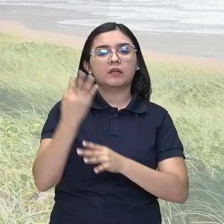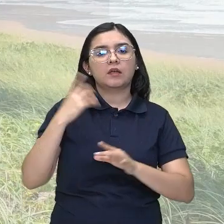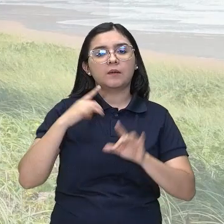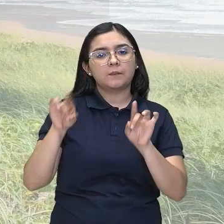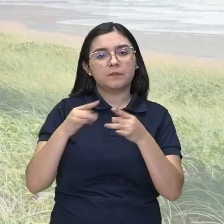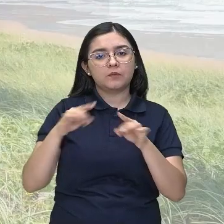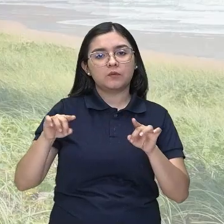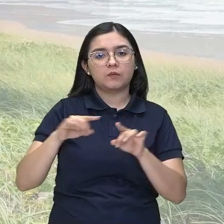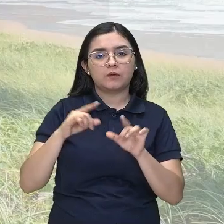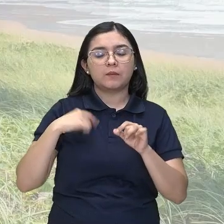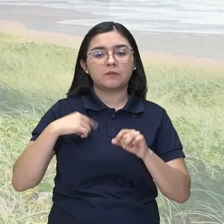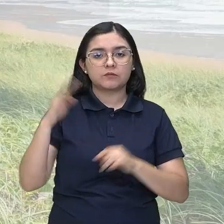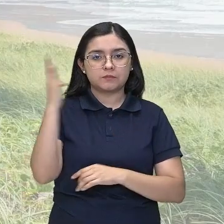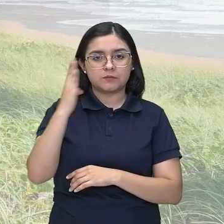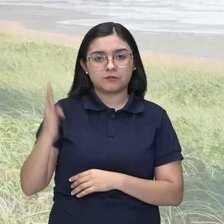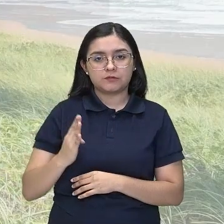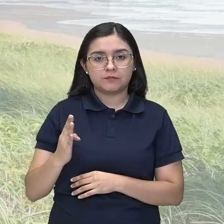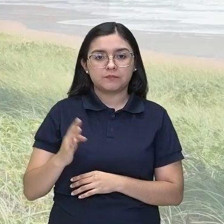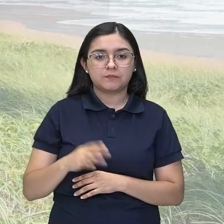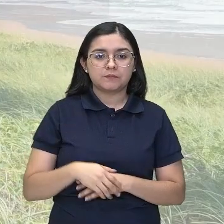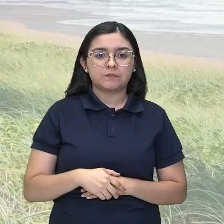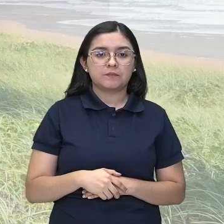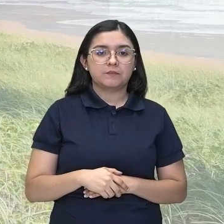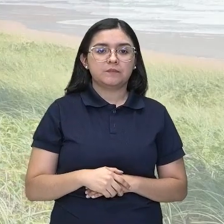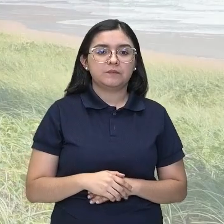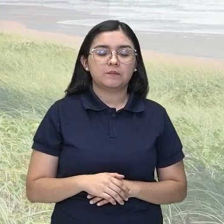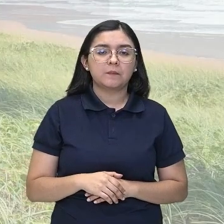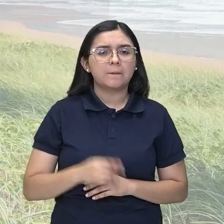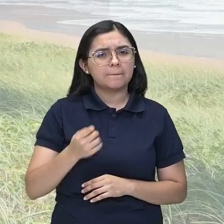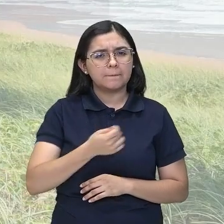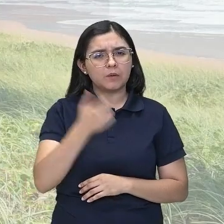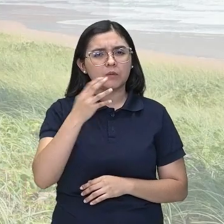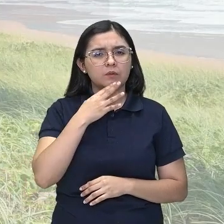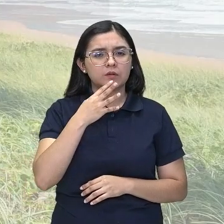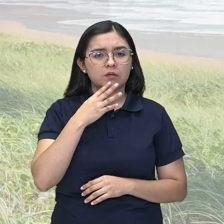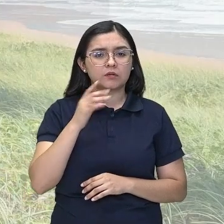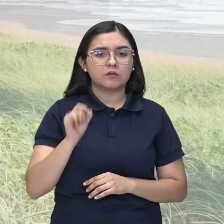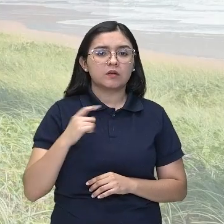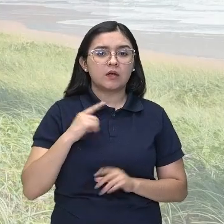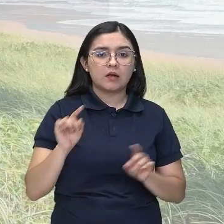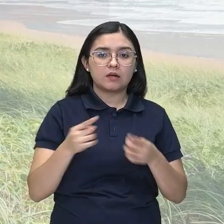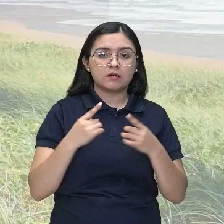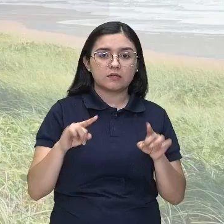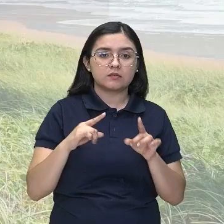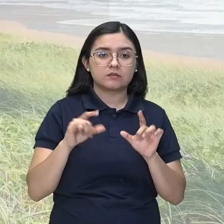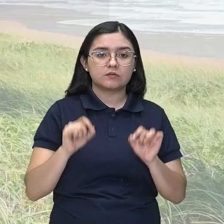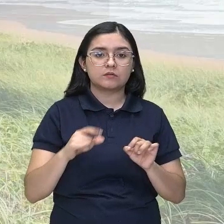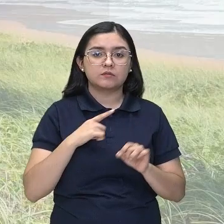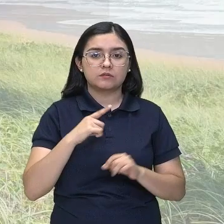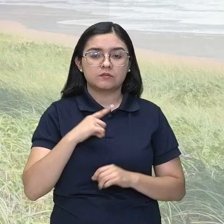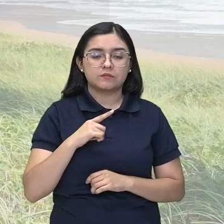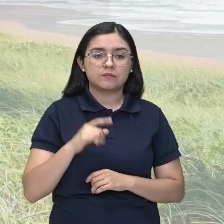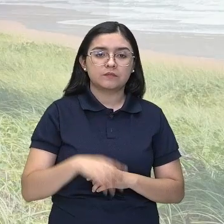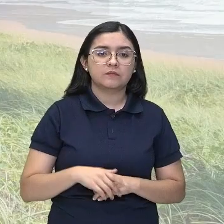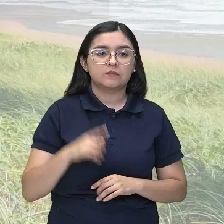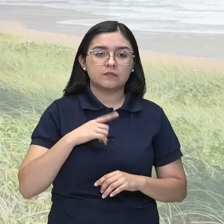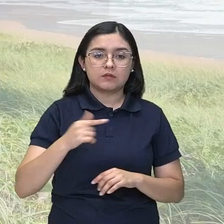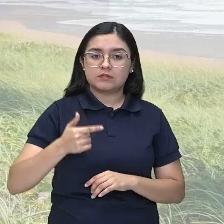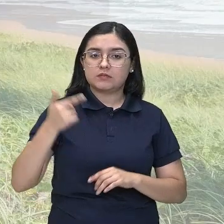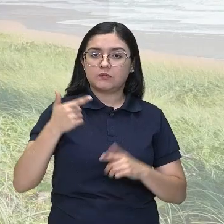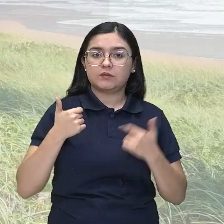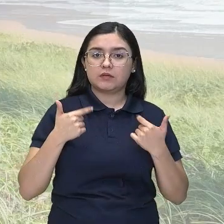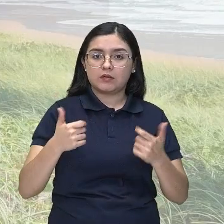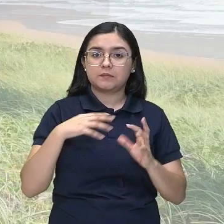compor o hino nacional brasileiro. Menos conhecido, talvez, seja a Canção do Expedicionário. O Brasil, ali na Segunda Guerra